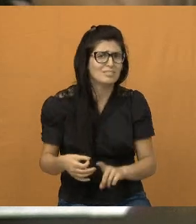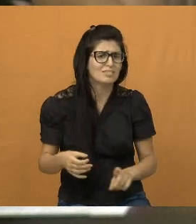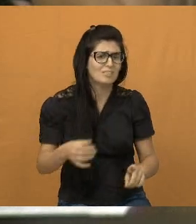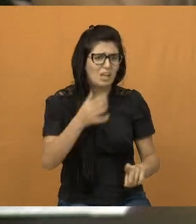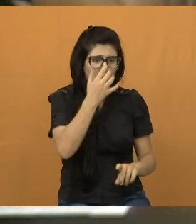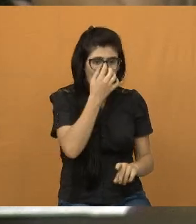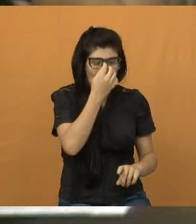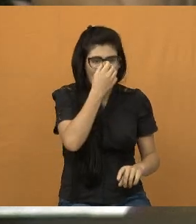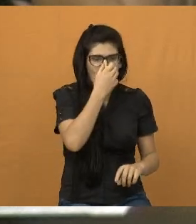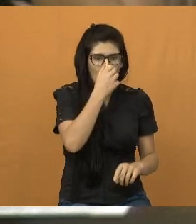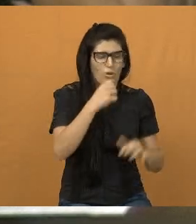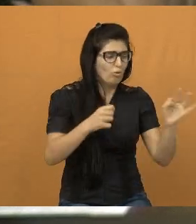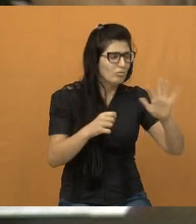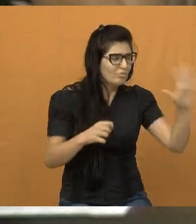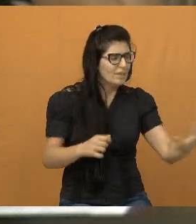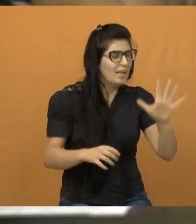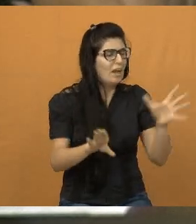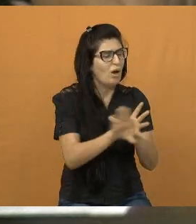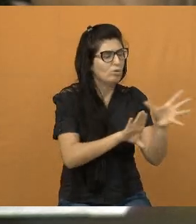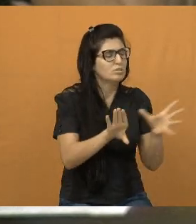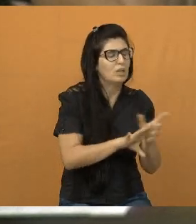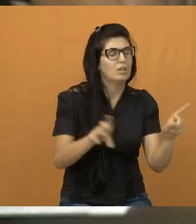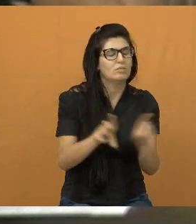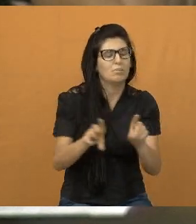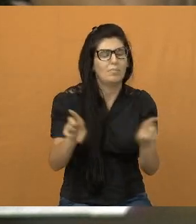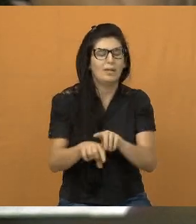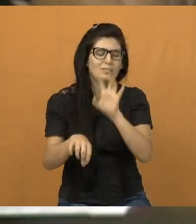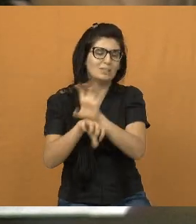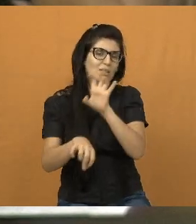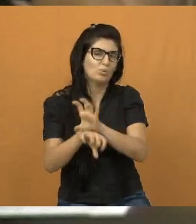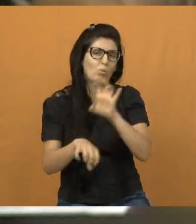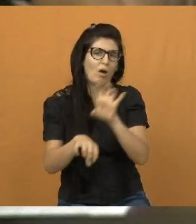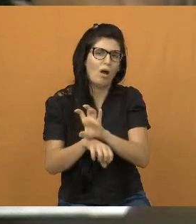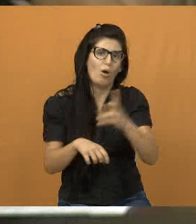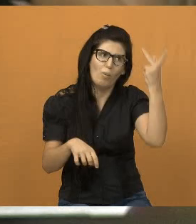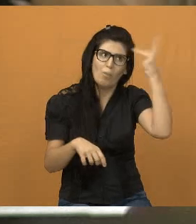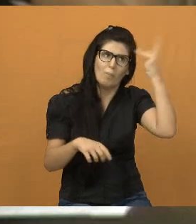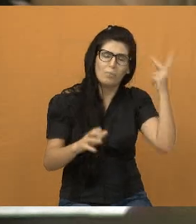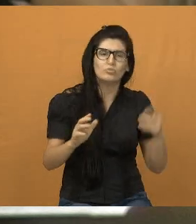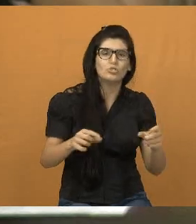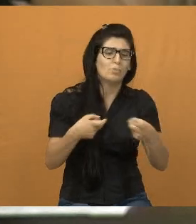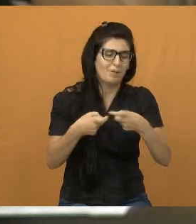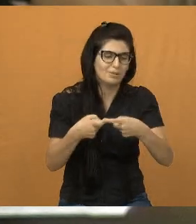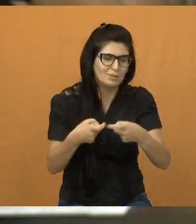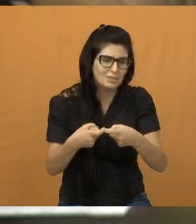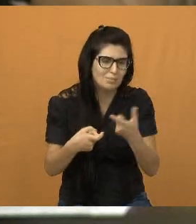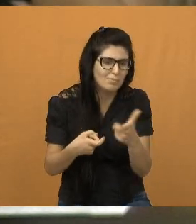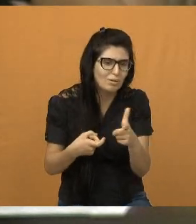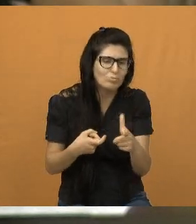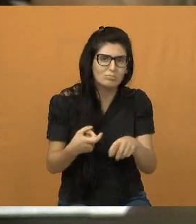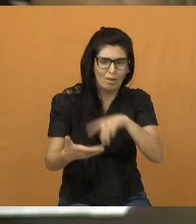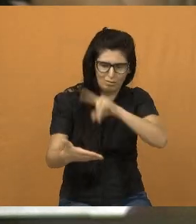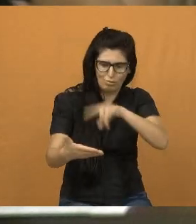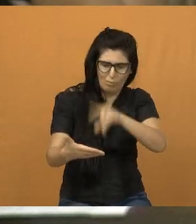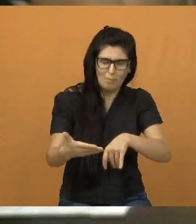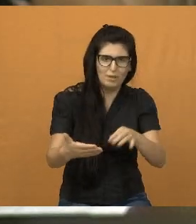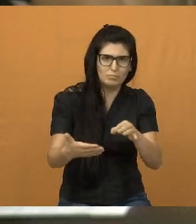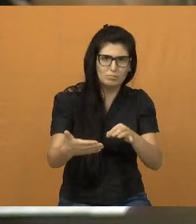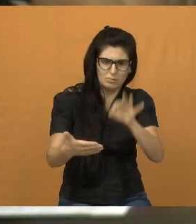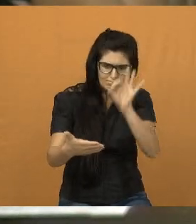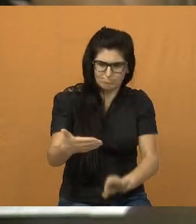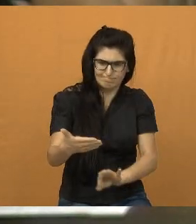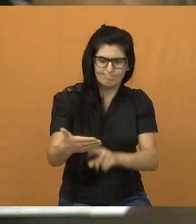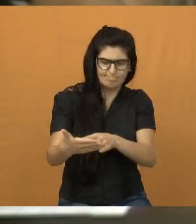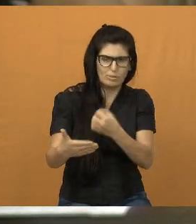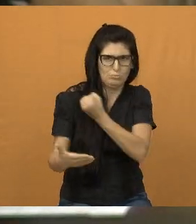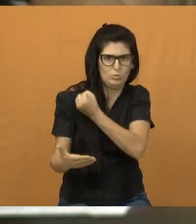Conselho Estadual de Medicina. Nós estamos com uma cirurgia, ordem judicial, de R$300 mil, que